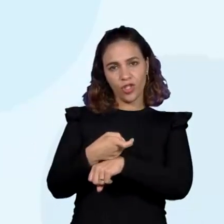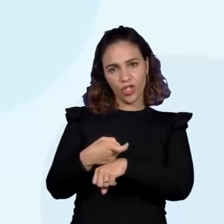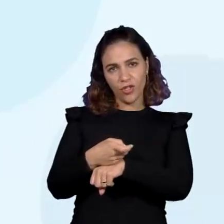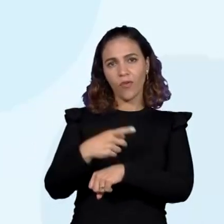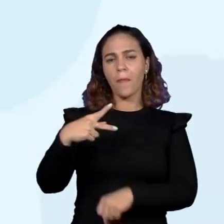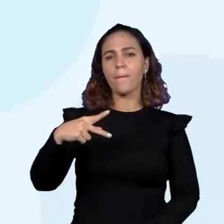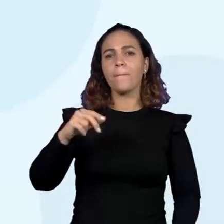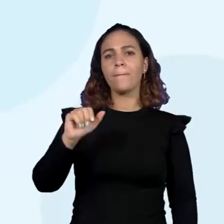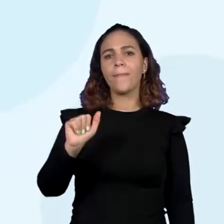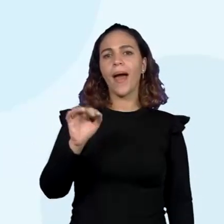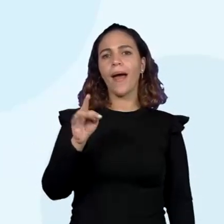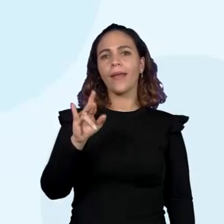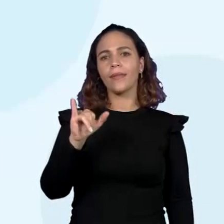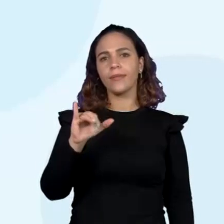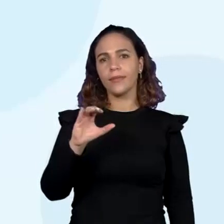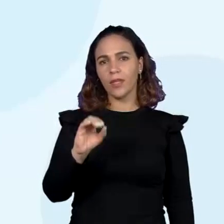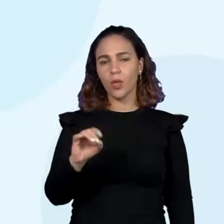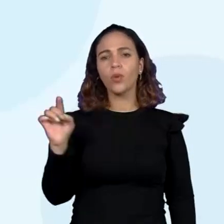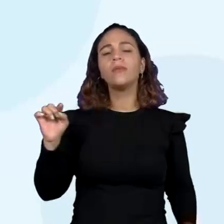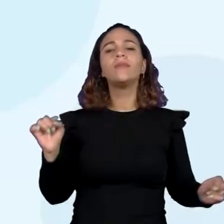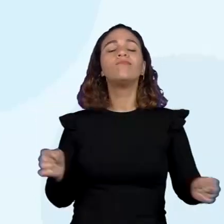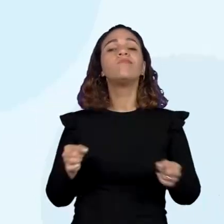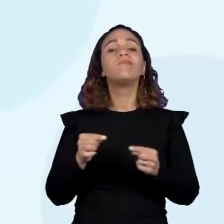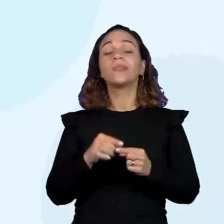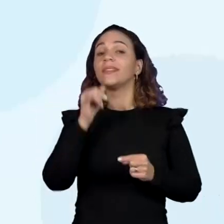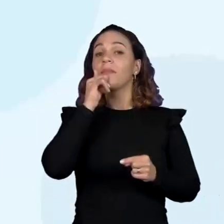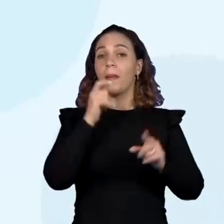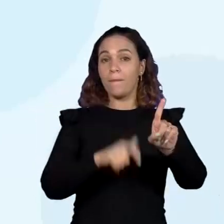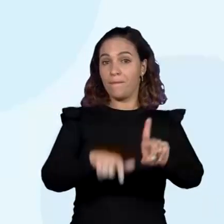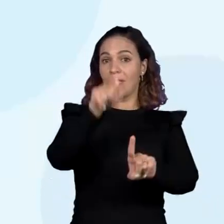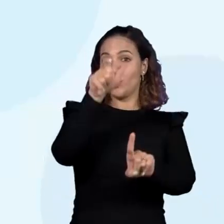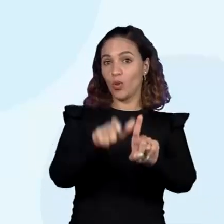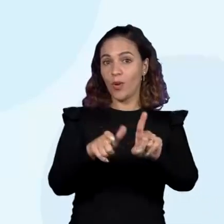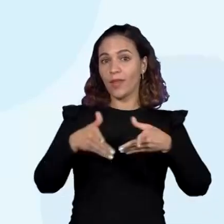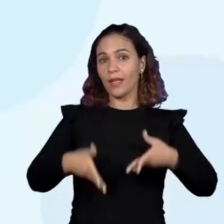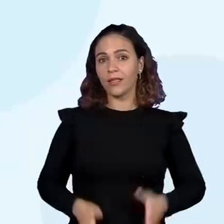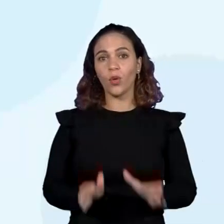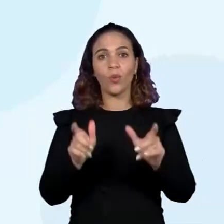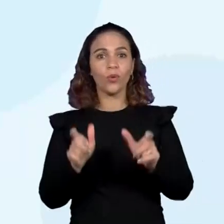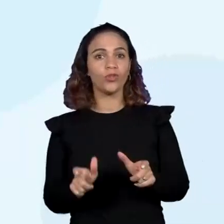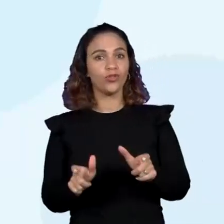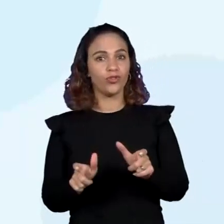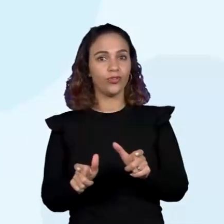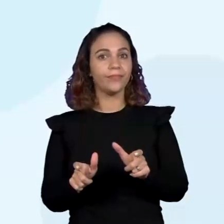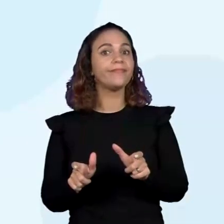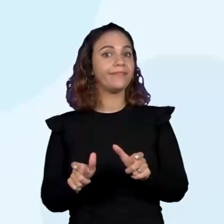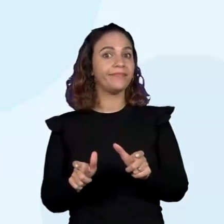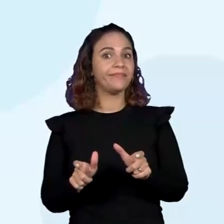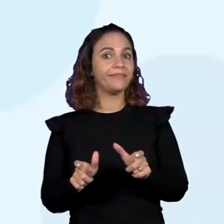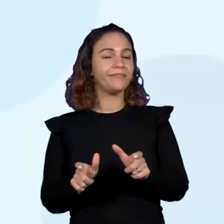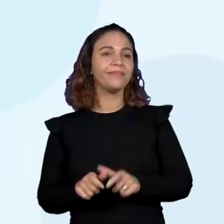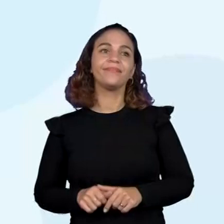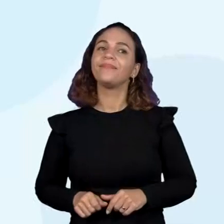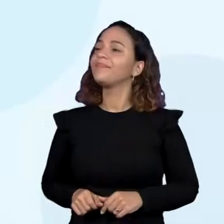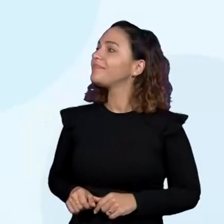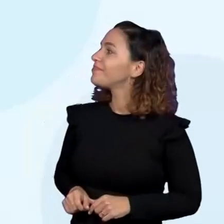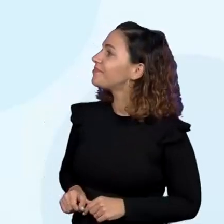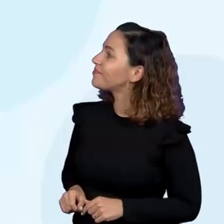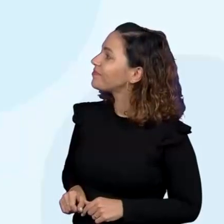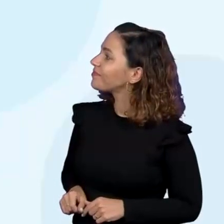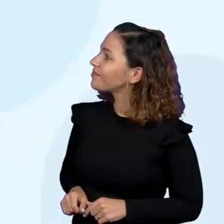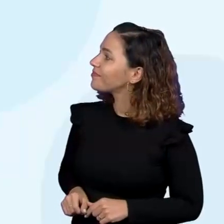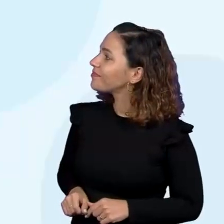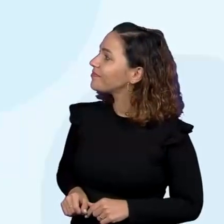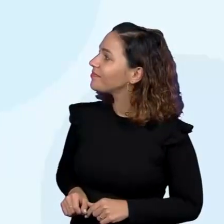Quer dizer que todas essas minhas palavras, elas fazem parte São adjetivos pátrios. E elas